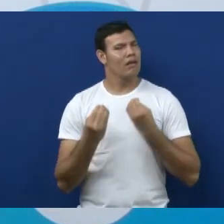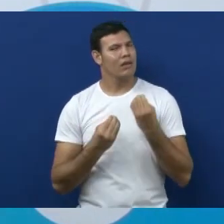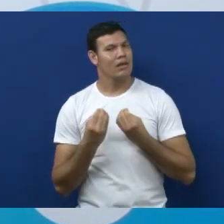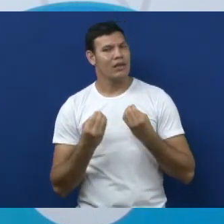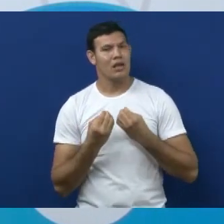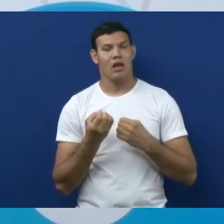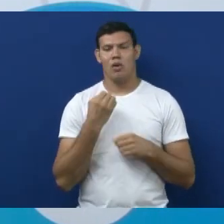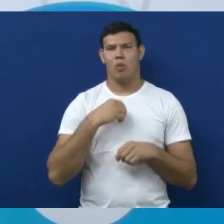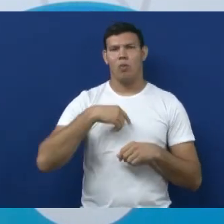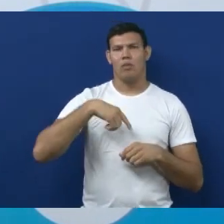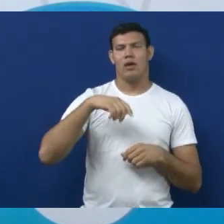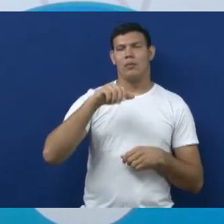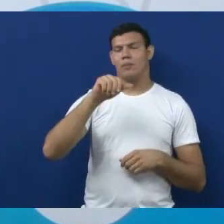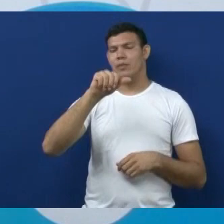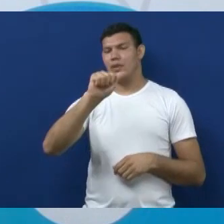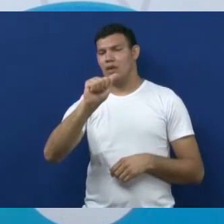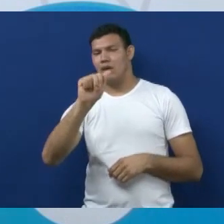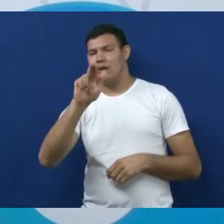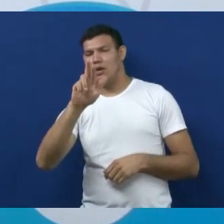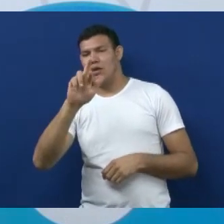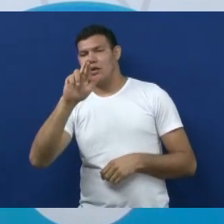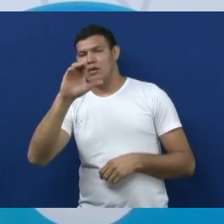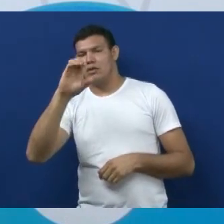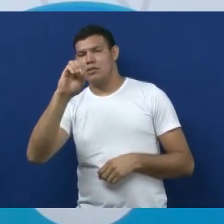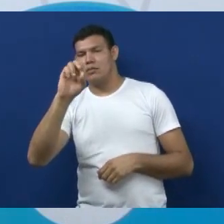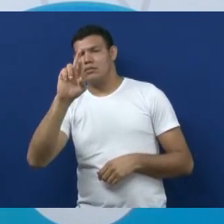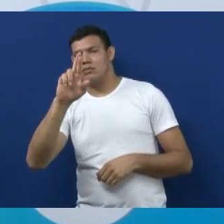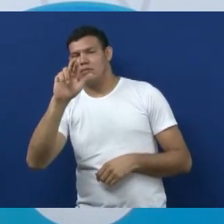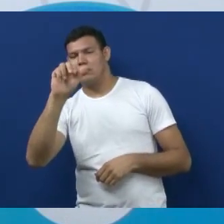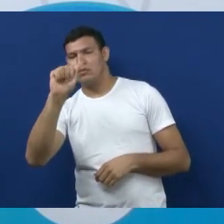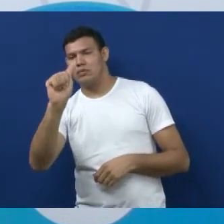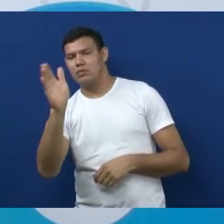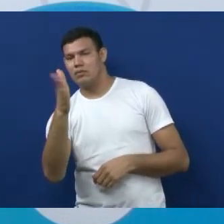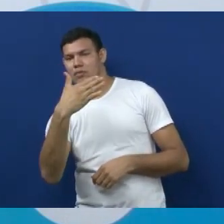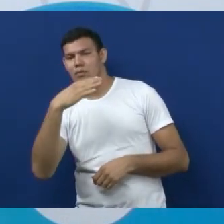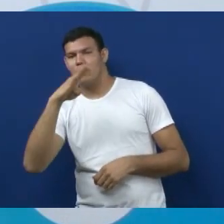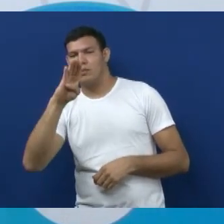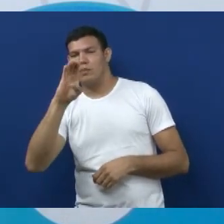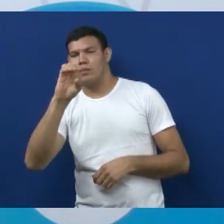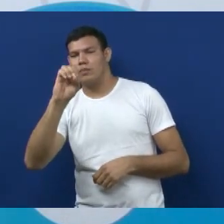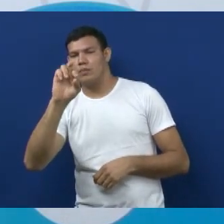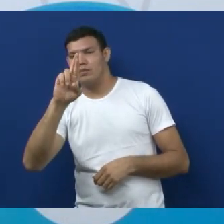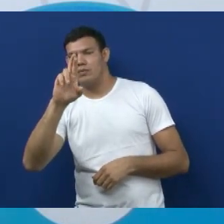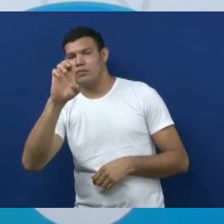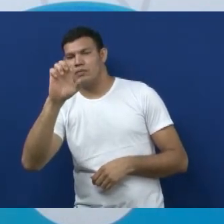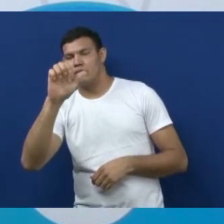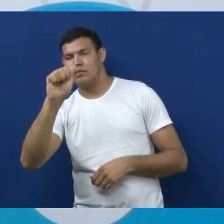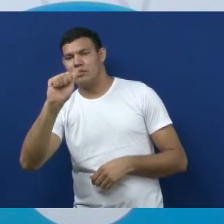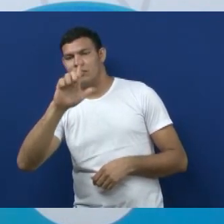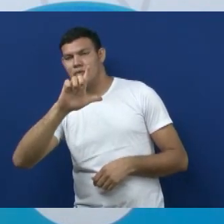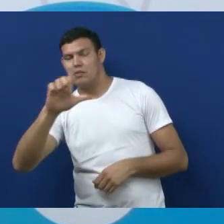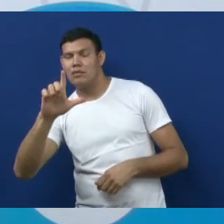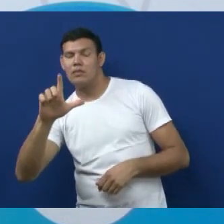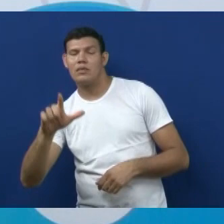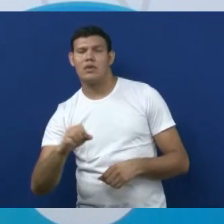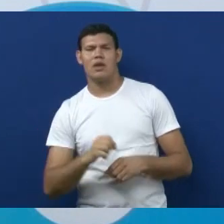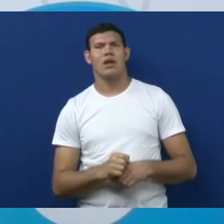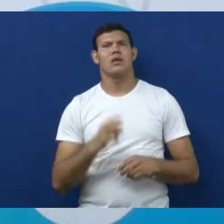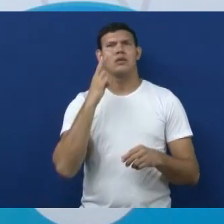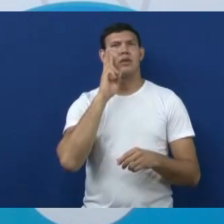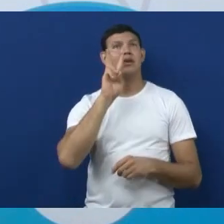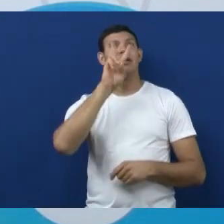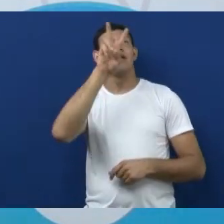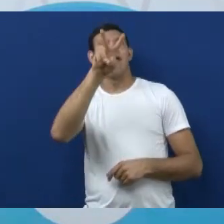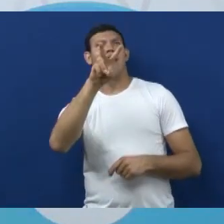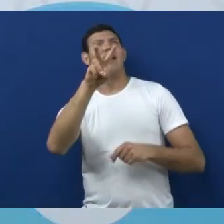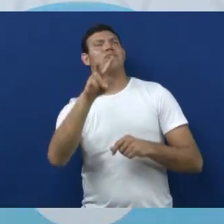sua visão seja aguçada, que seja ativada em você. Um outro exemplo é do